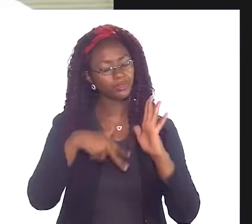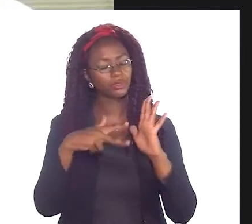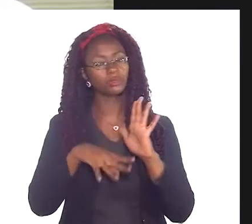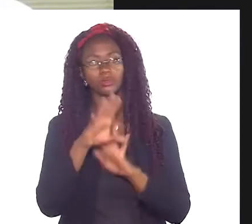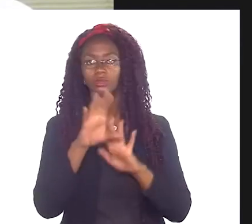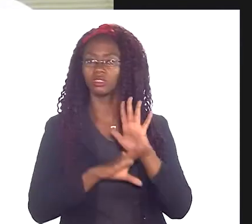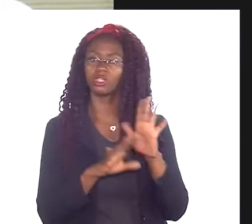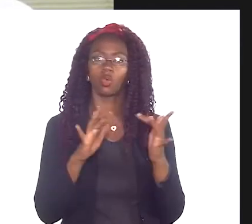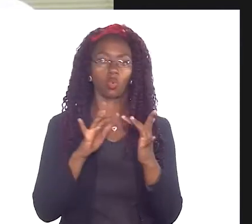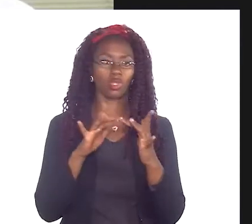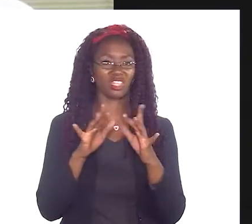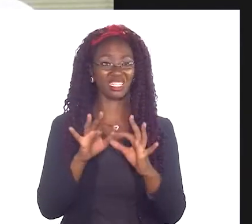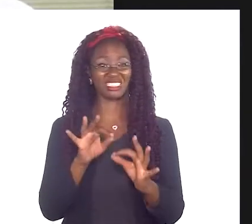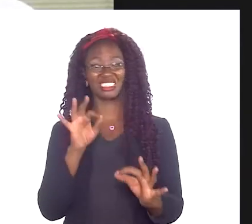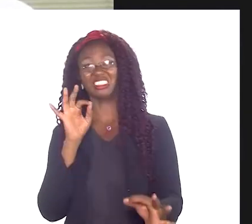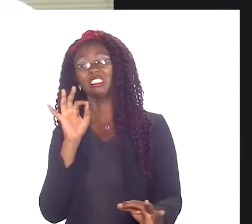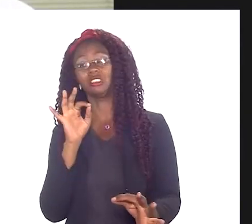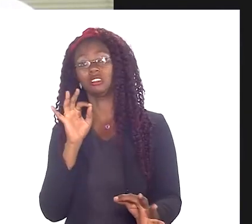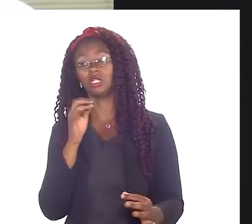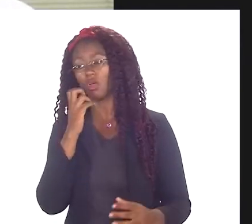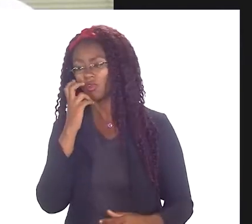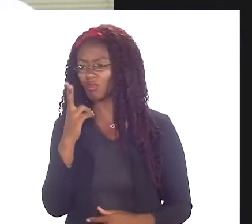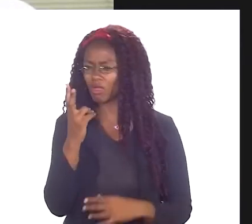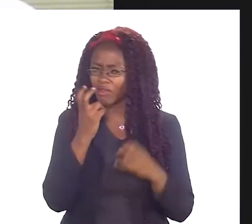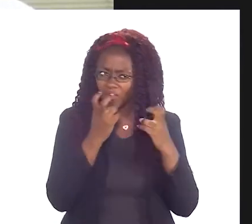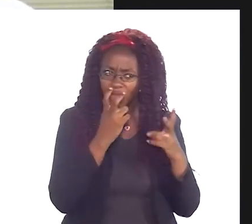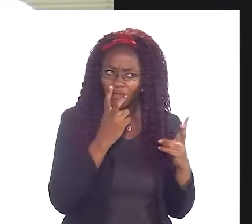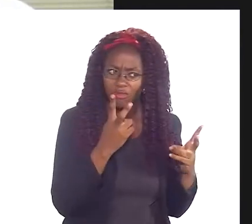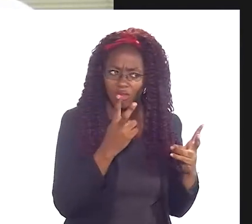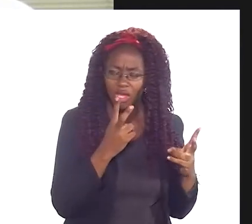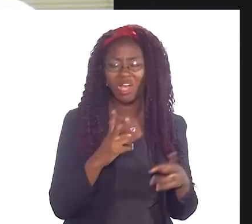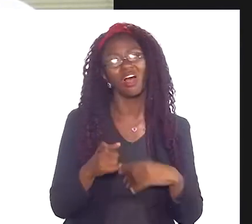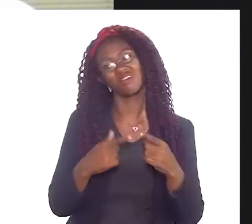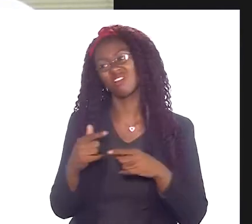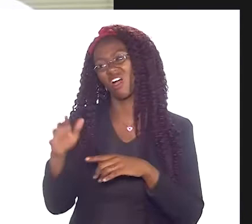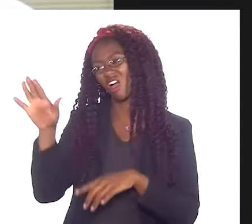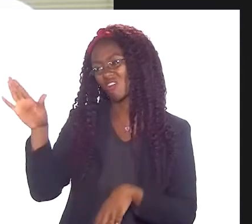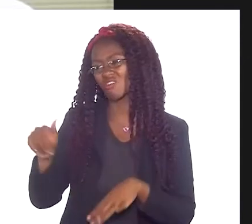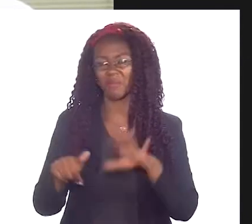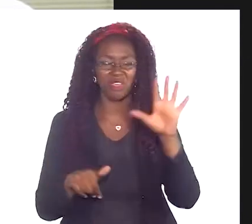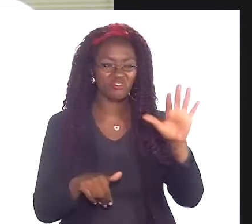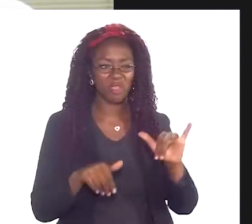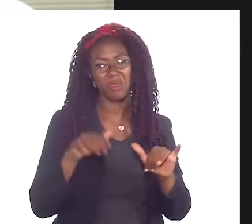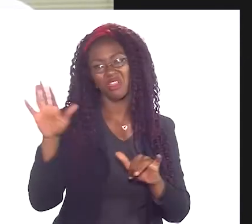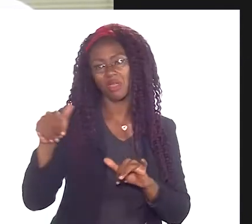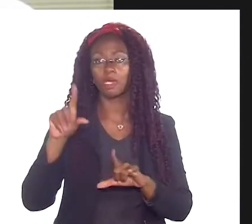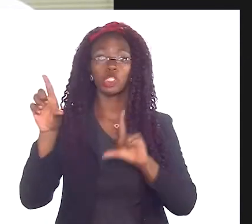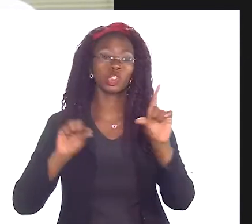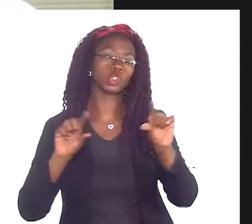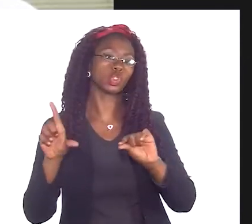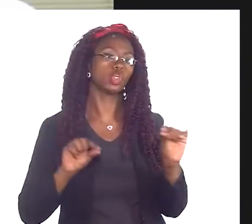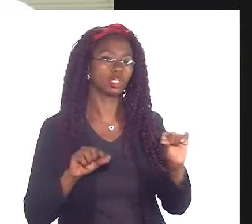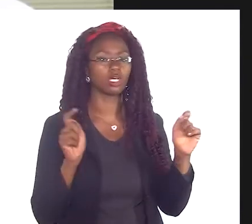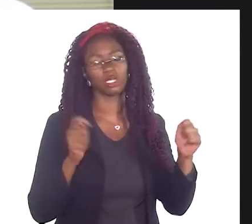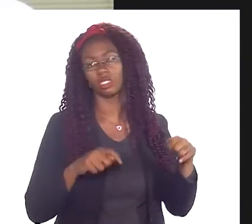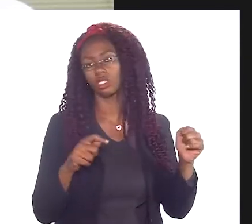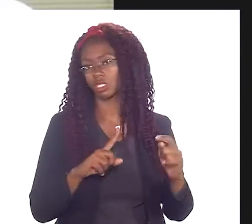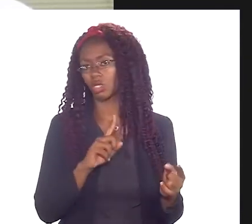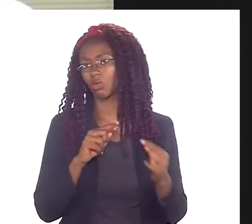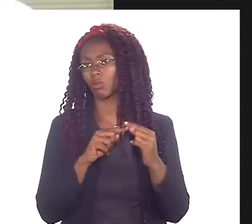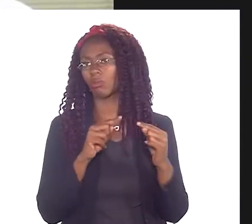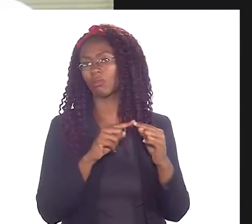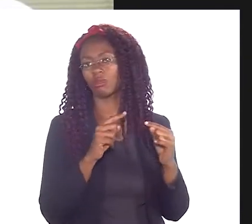através desse contato à distância, que preenche as qualificações técnicas mínimas e tem um